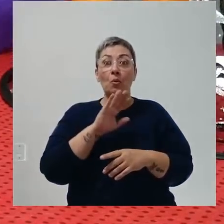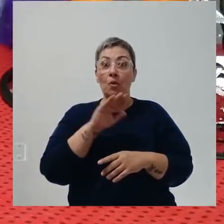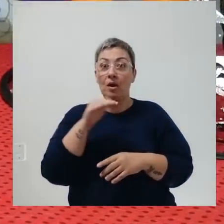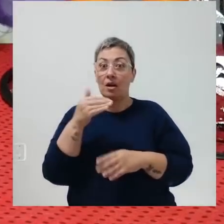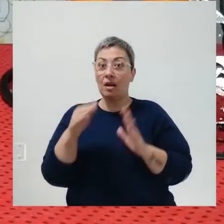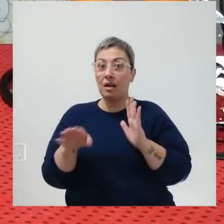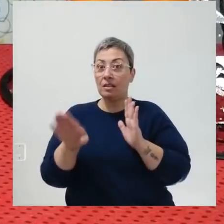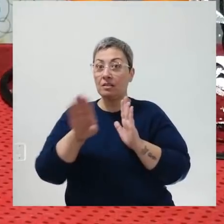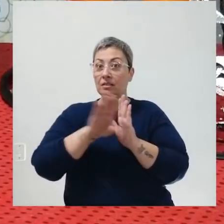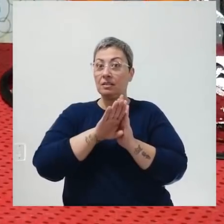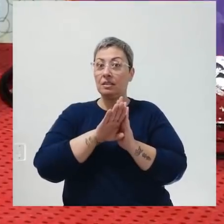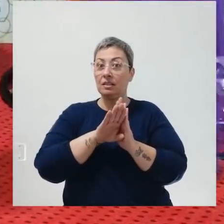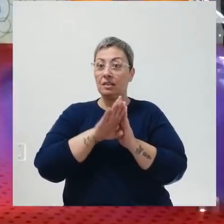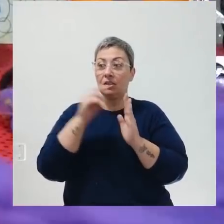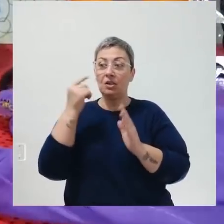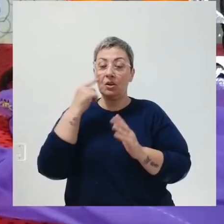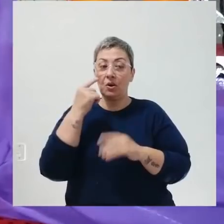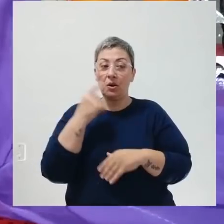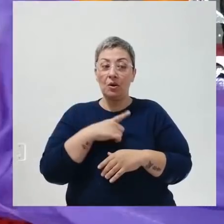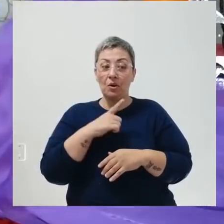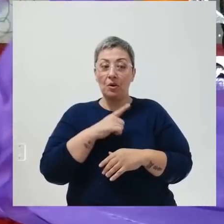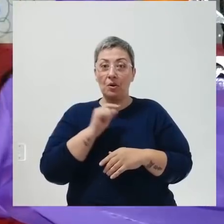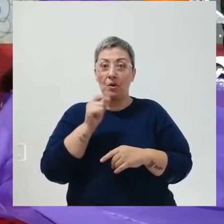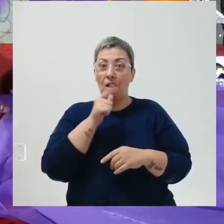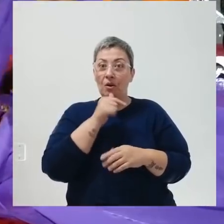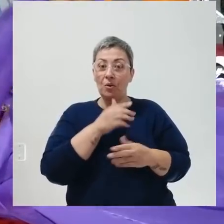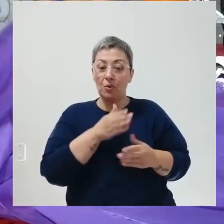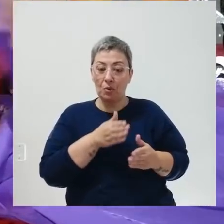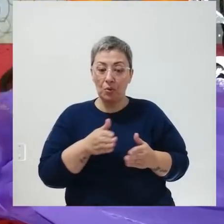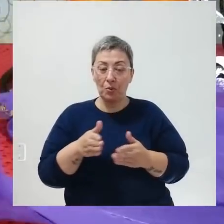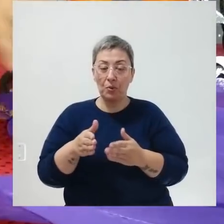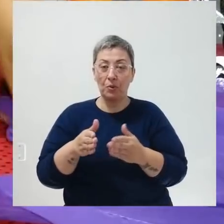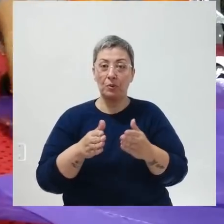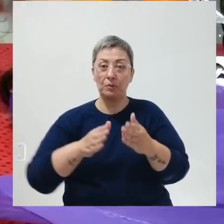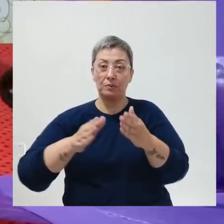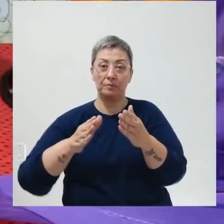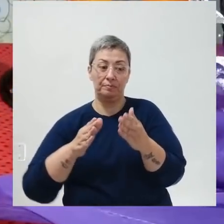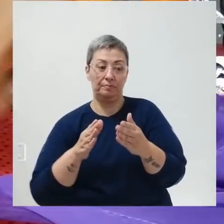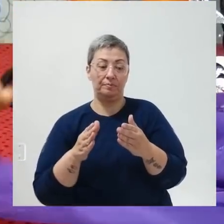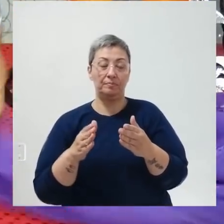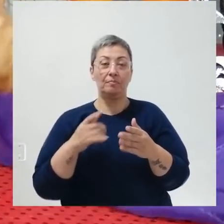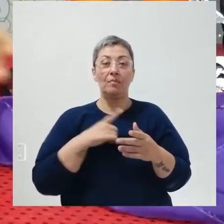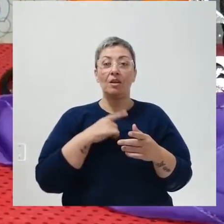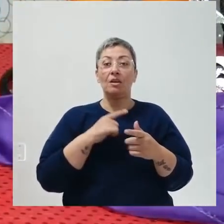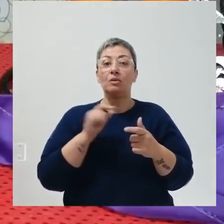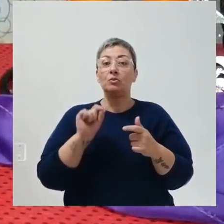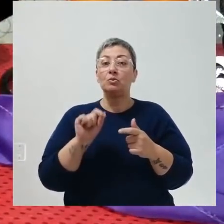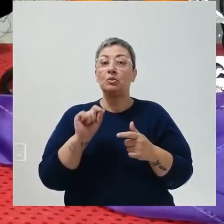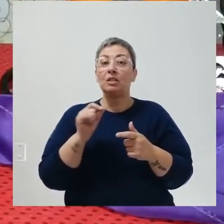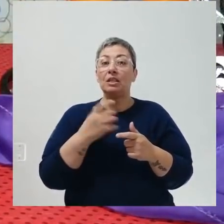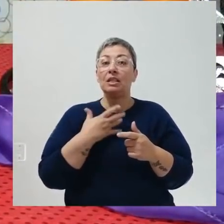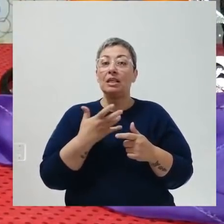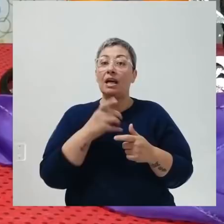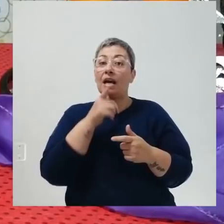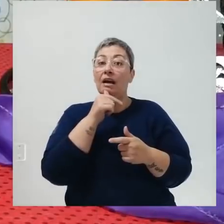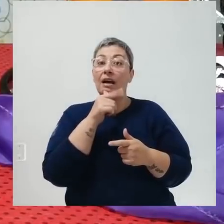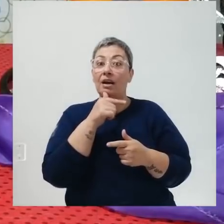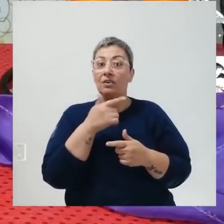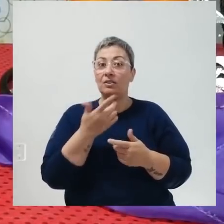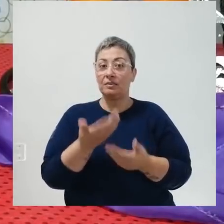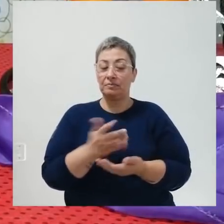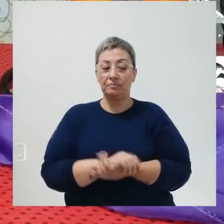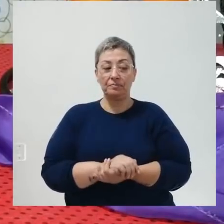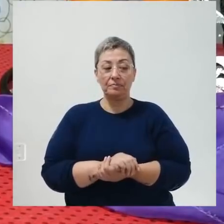ele chegou, lá estava aquele riacho, onde ele queria tomar a